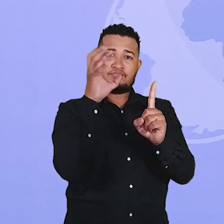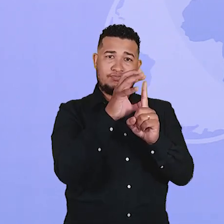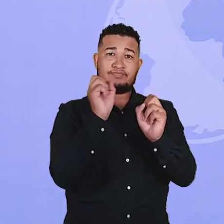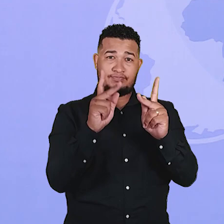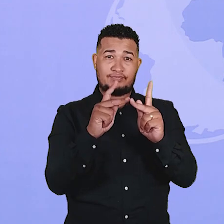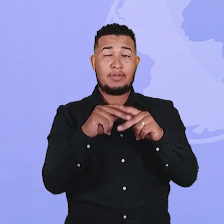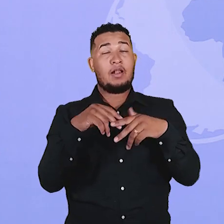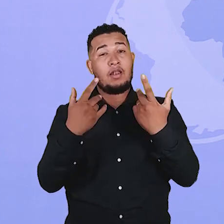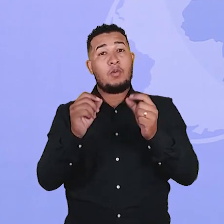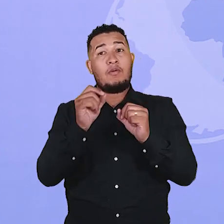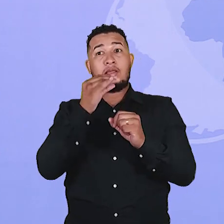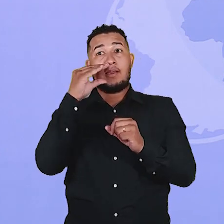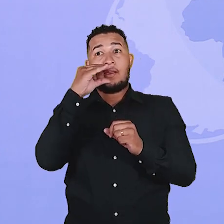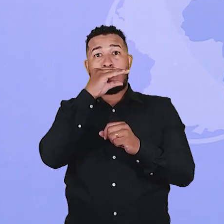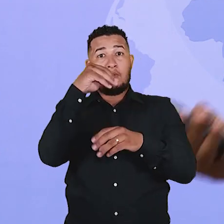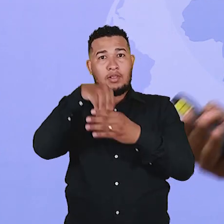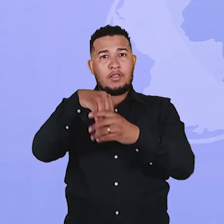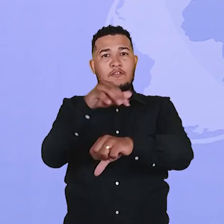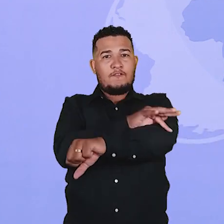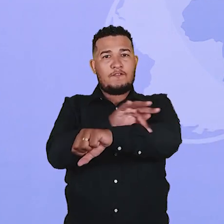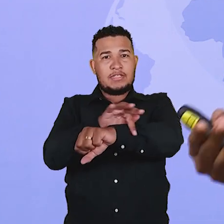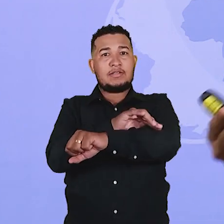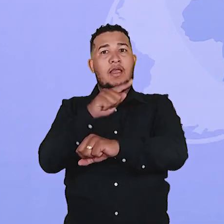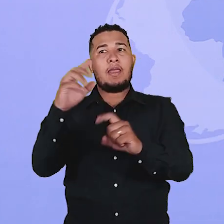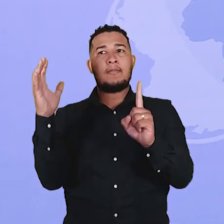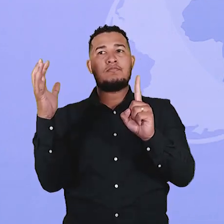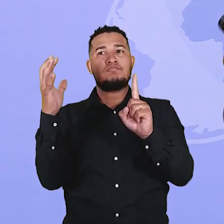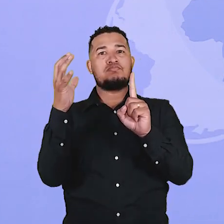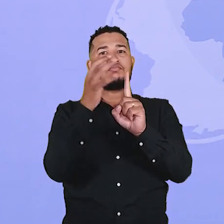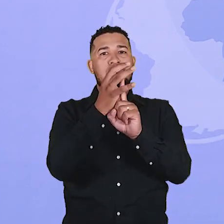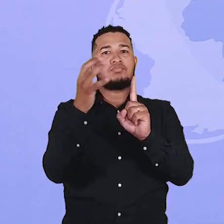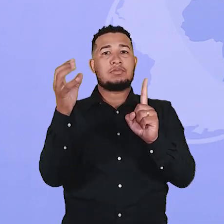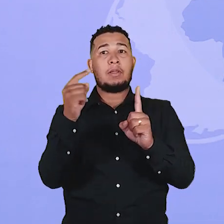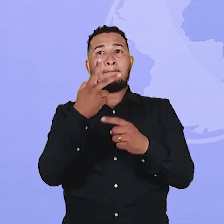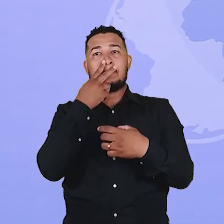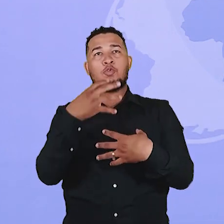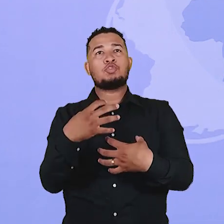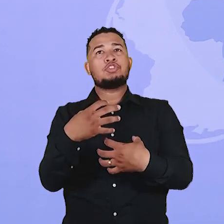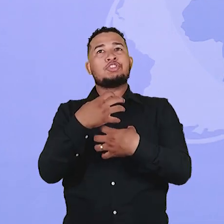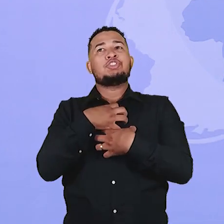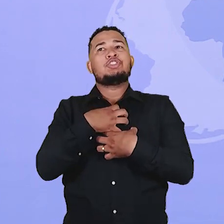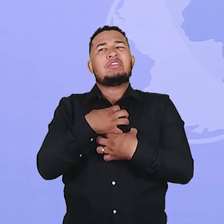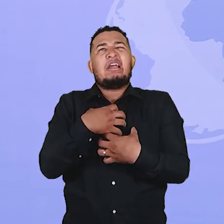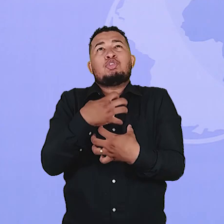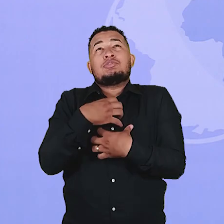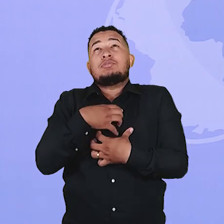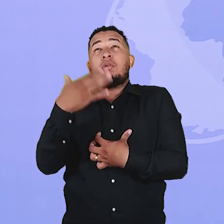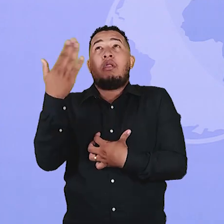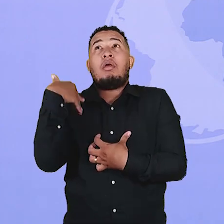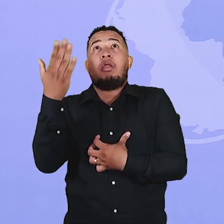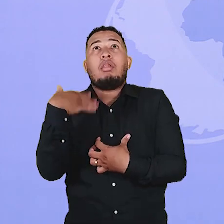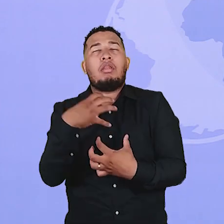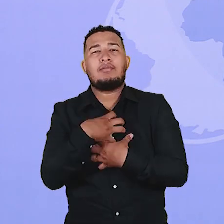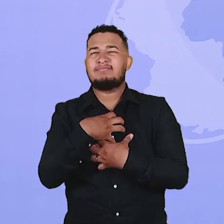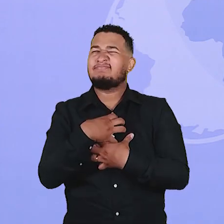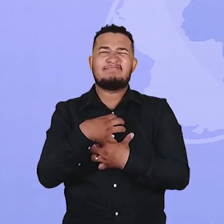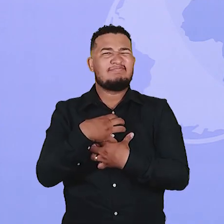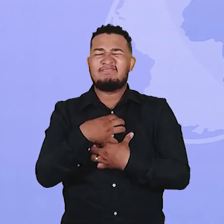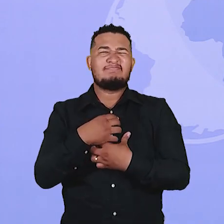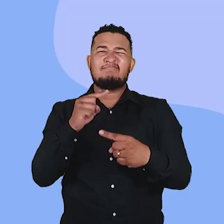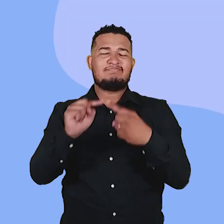na física, o calor é como se ele estivesse fluindo. Estar com calor é um conceito equivocado,